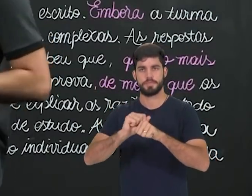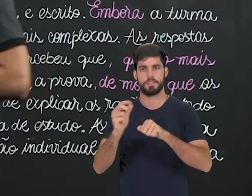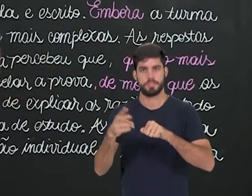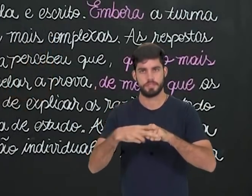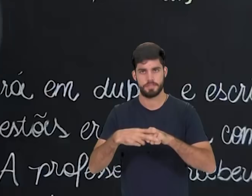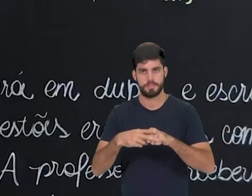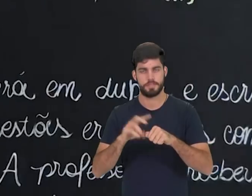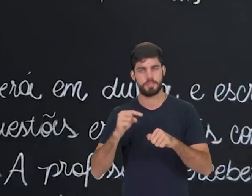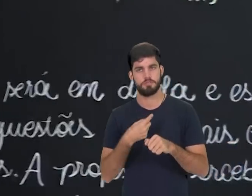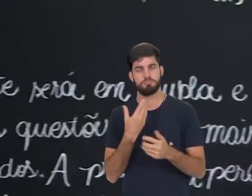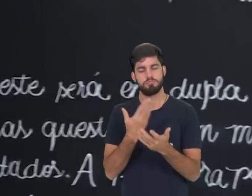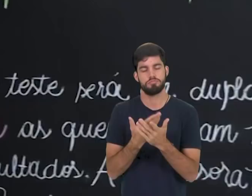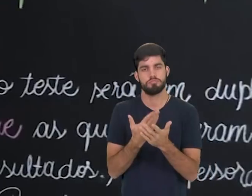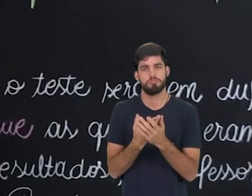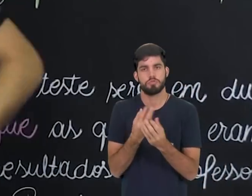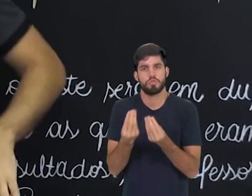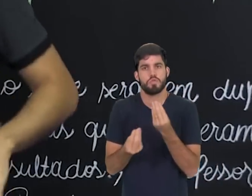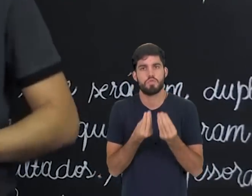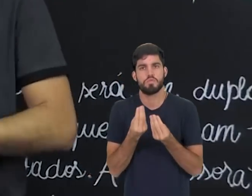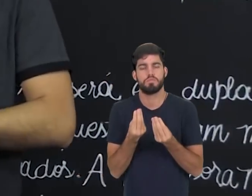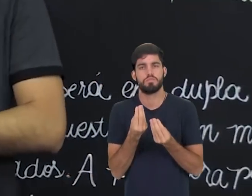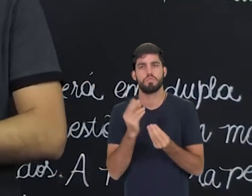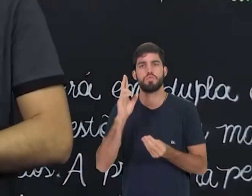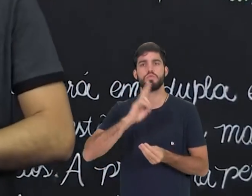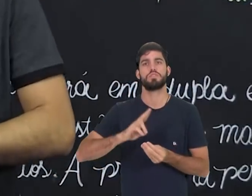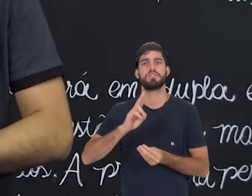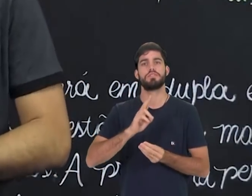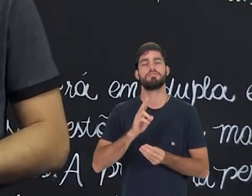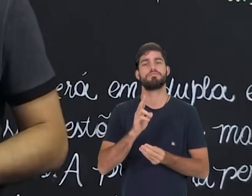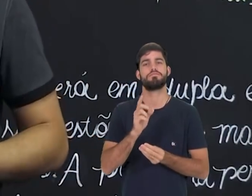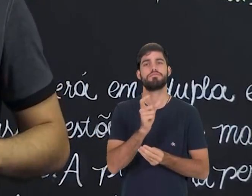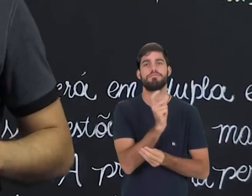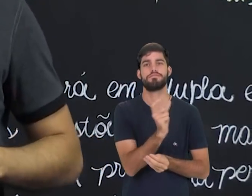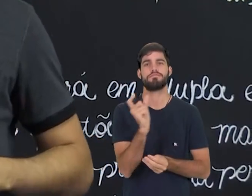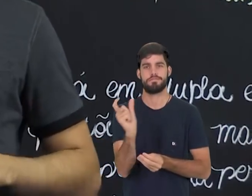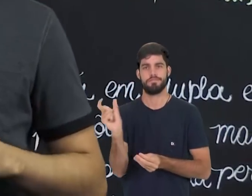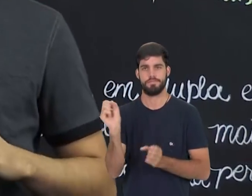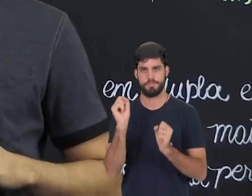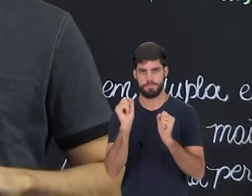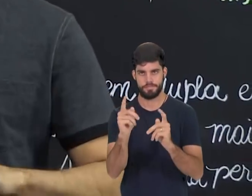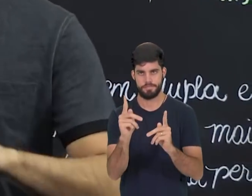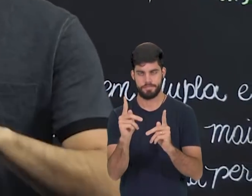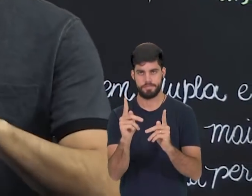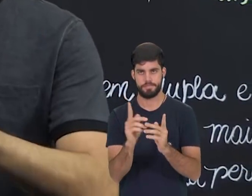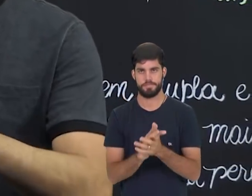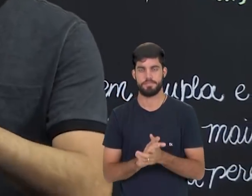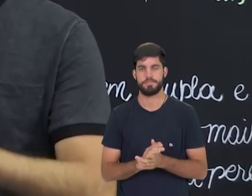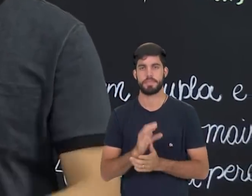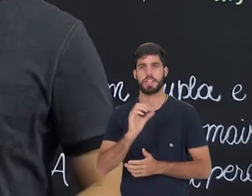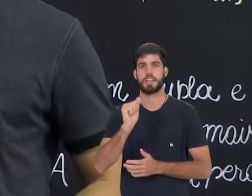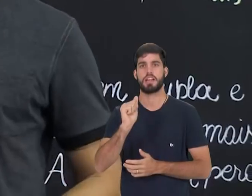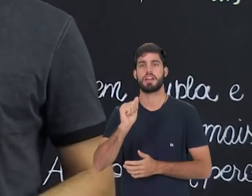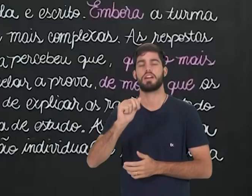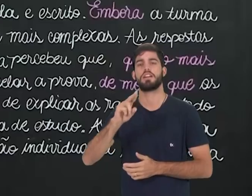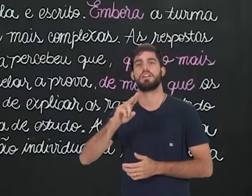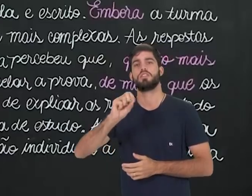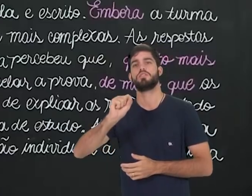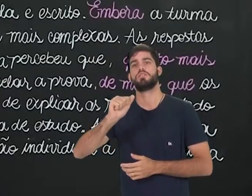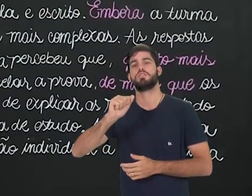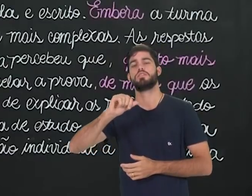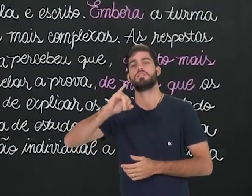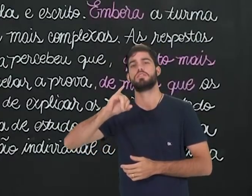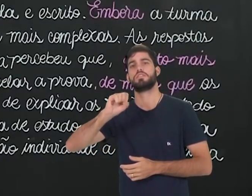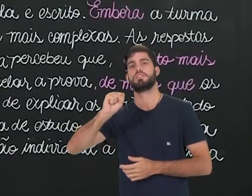uma delas. Algumas orações subordinadas são chamadas de orações subordinadas adverbiais causais, porque